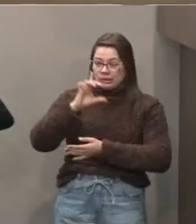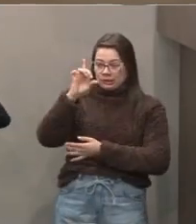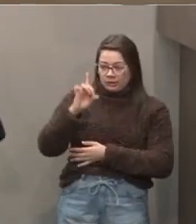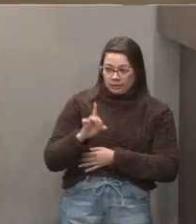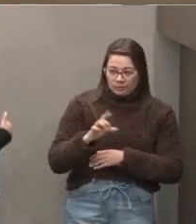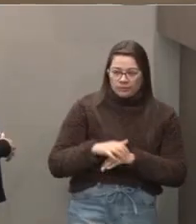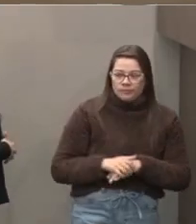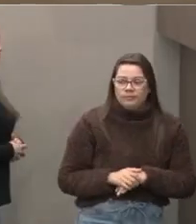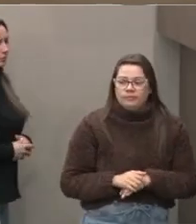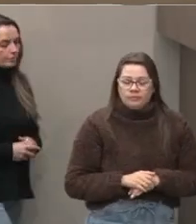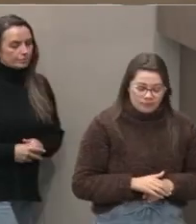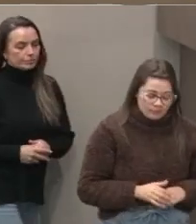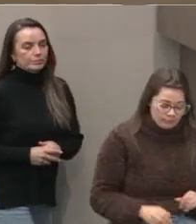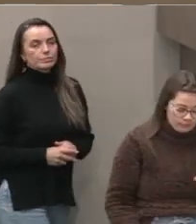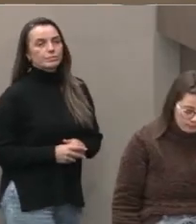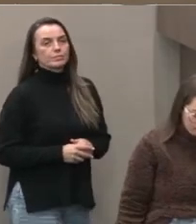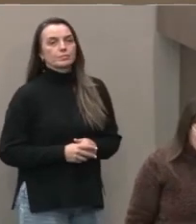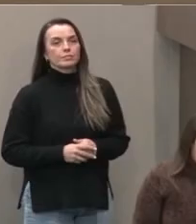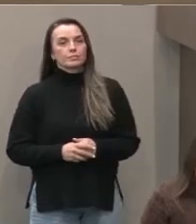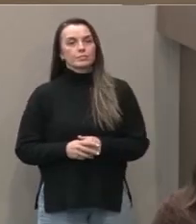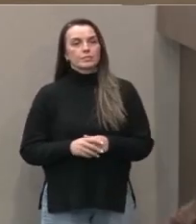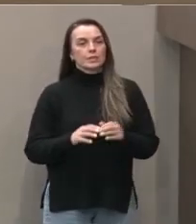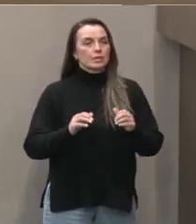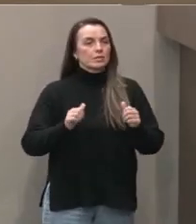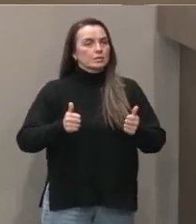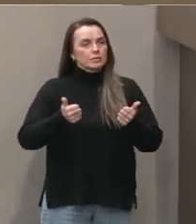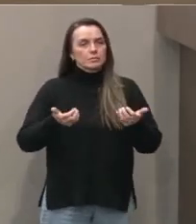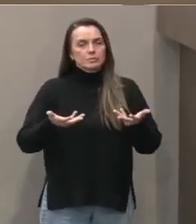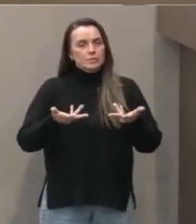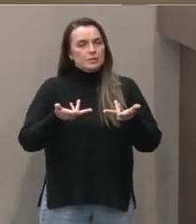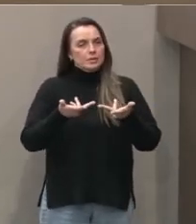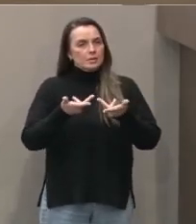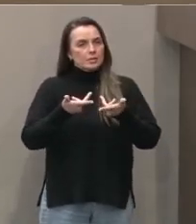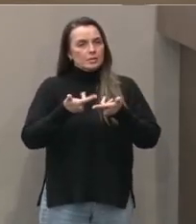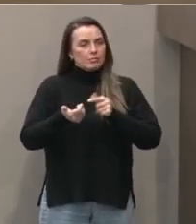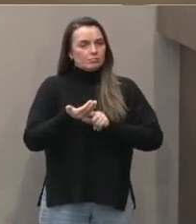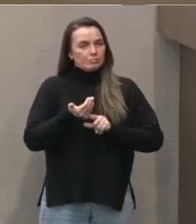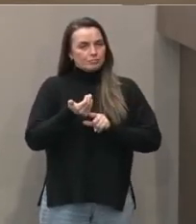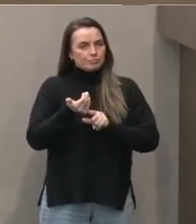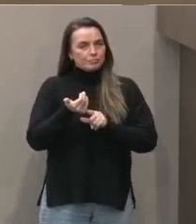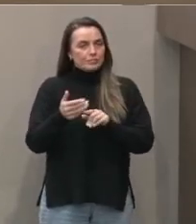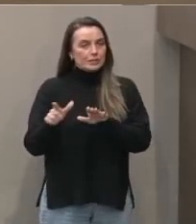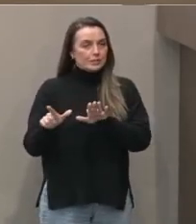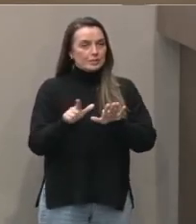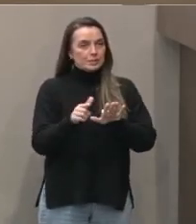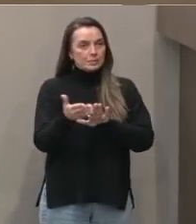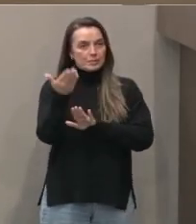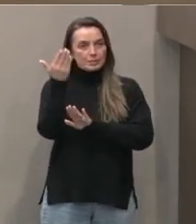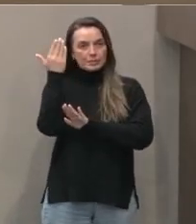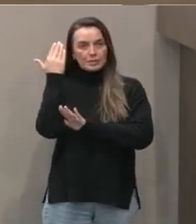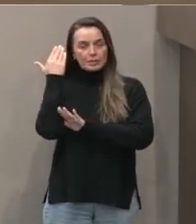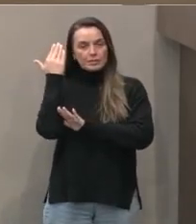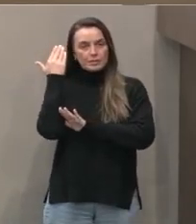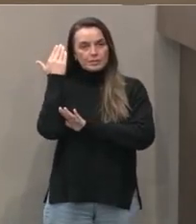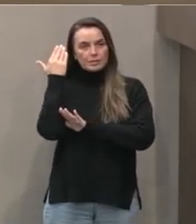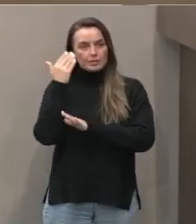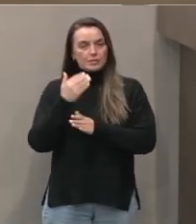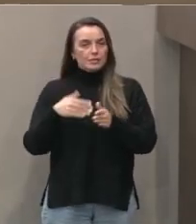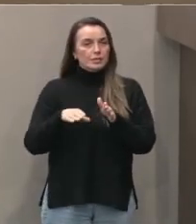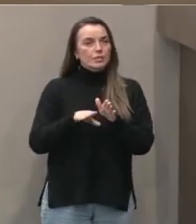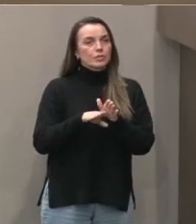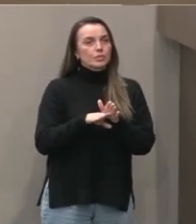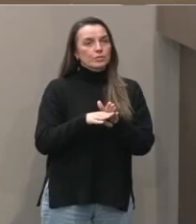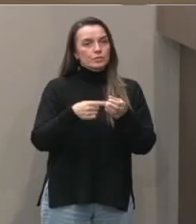corpo clínico a excelência em tecnologia. A semana passada desembarcou na cidade o